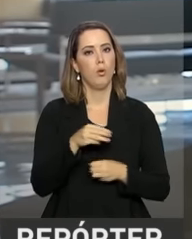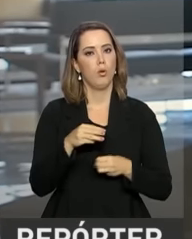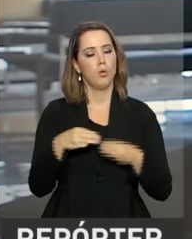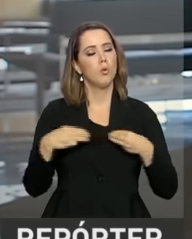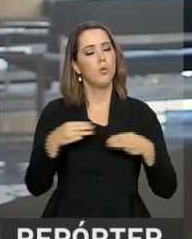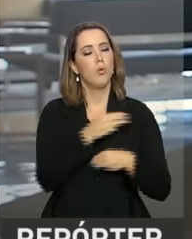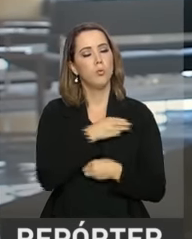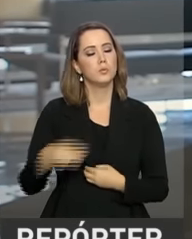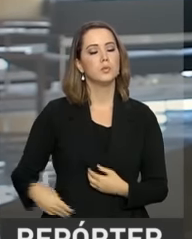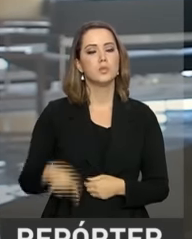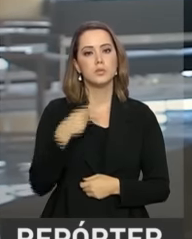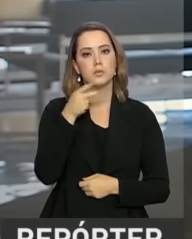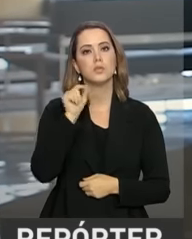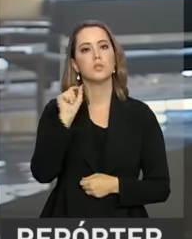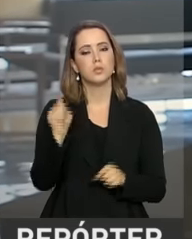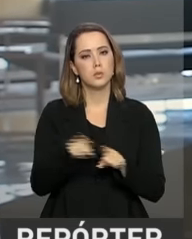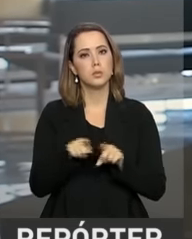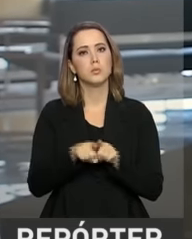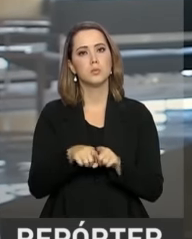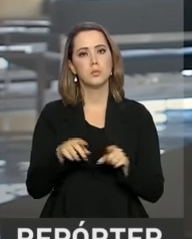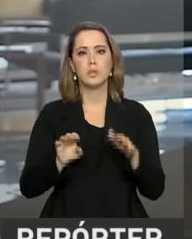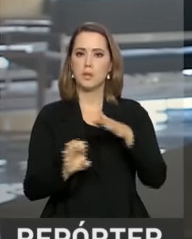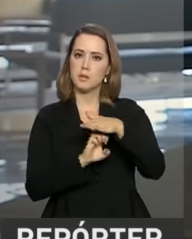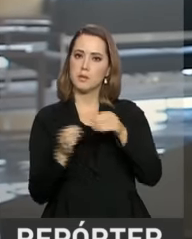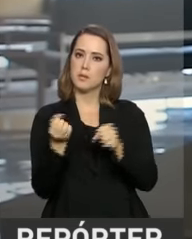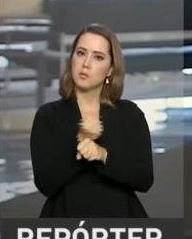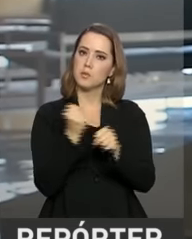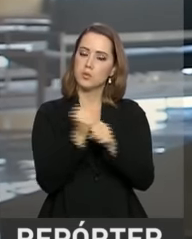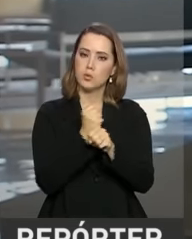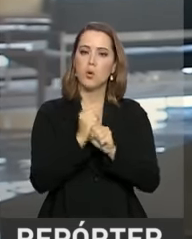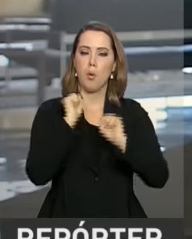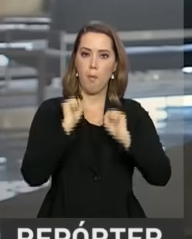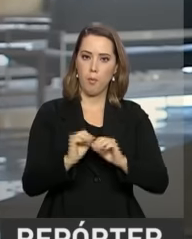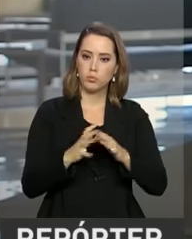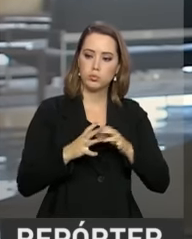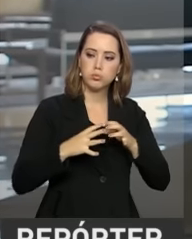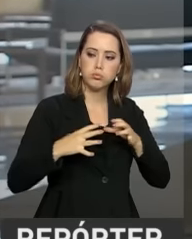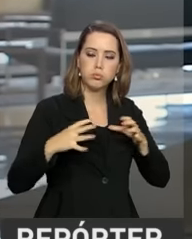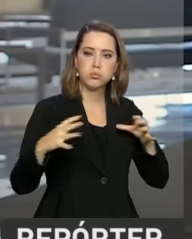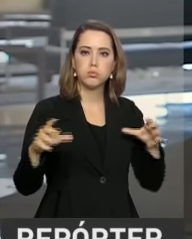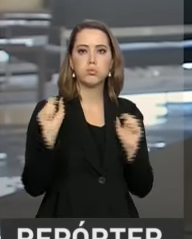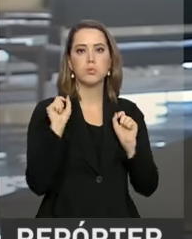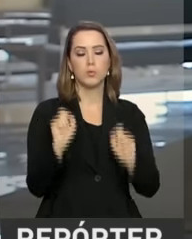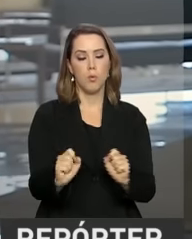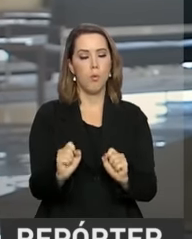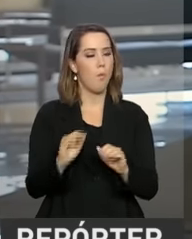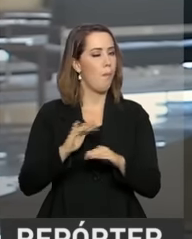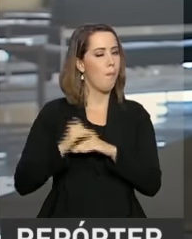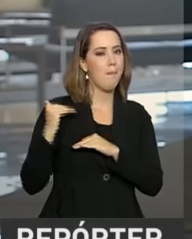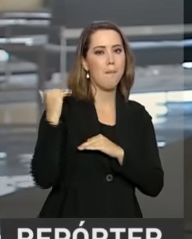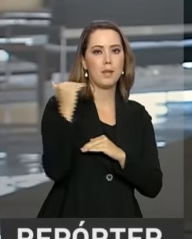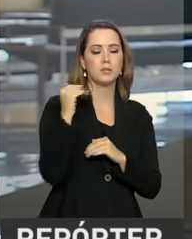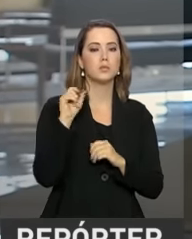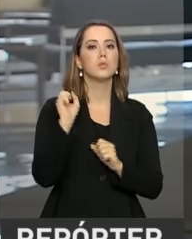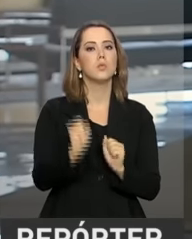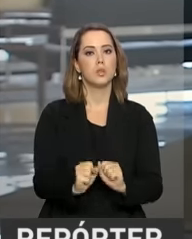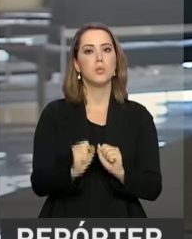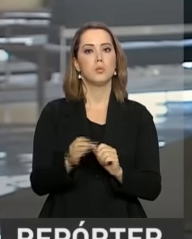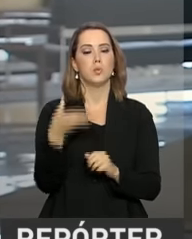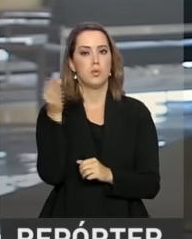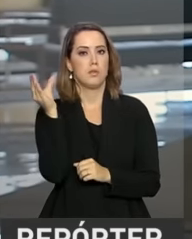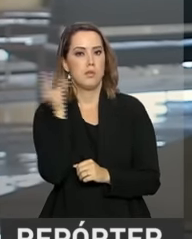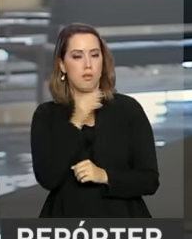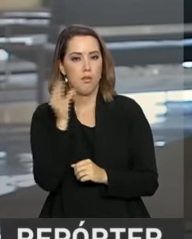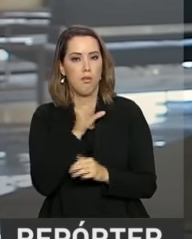construtoras estão autorizadas a ampliar ao máximo a capacidade de execução das obras para que o empreendimento seja